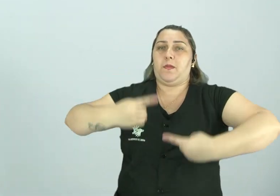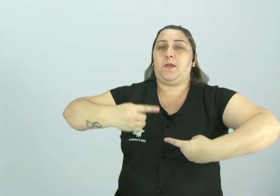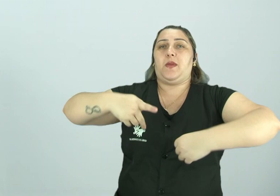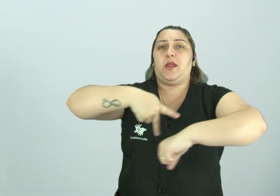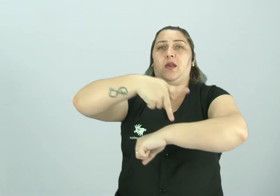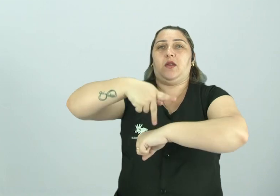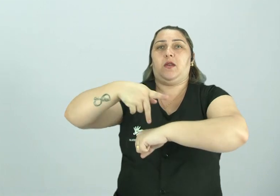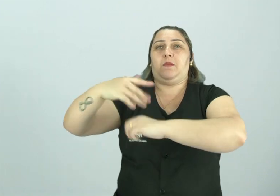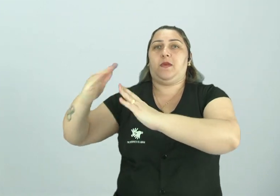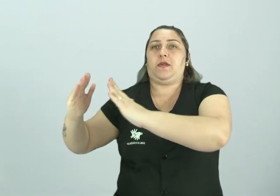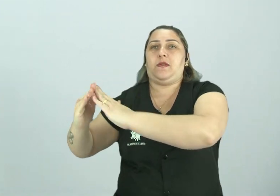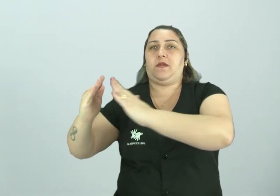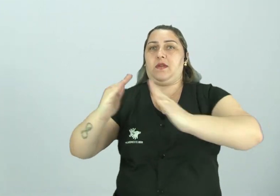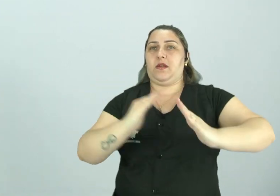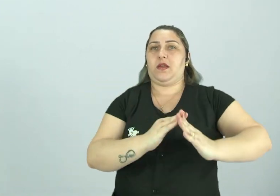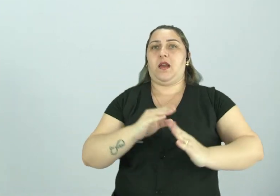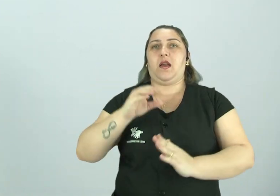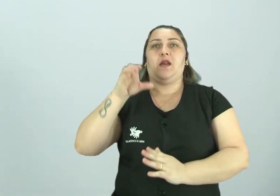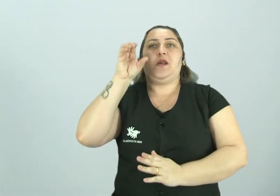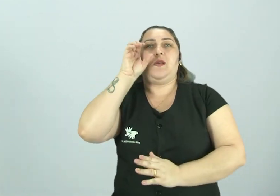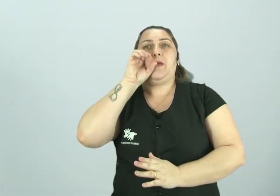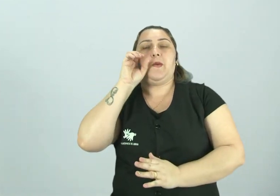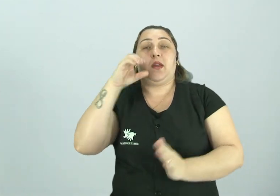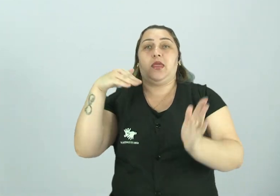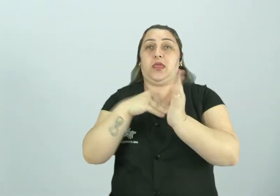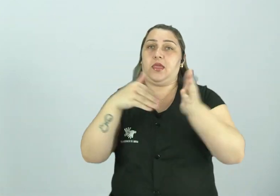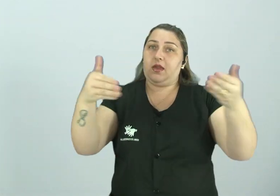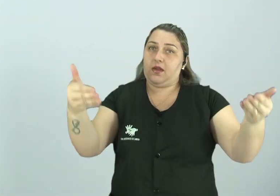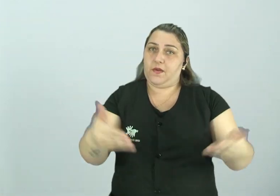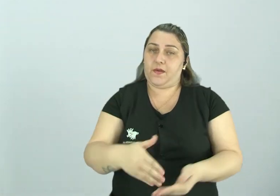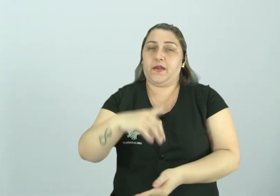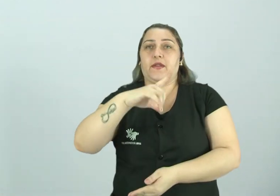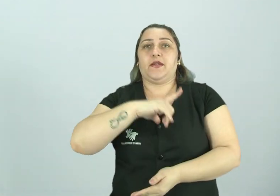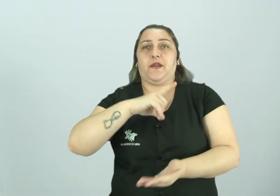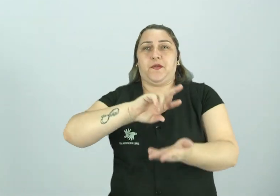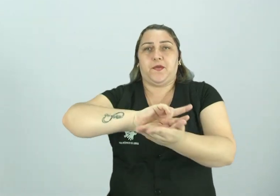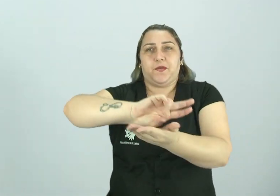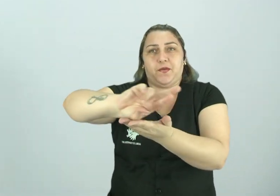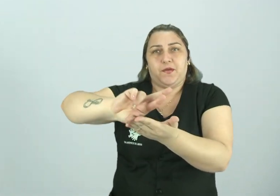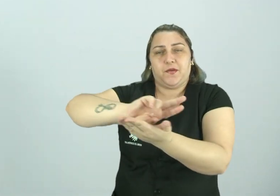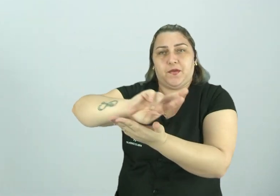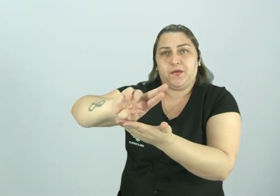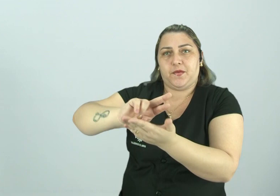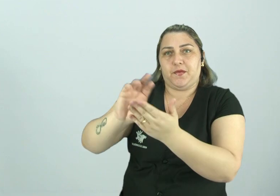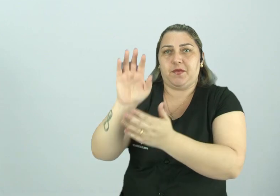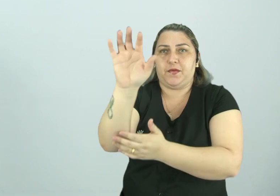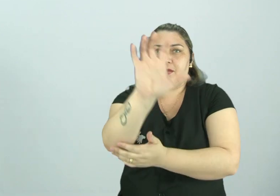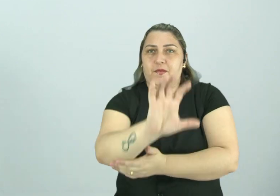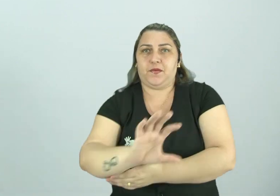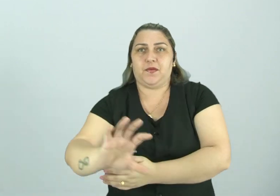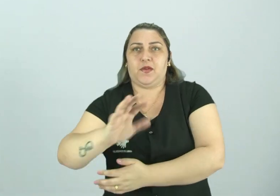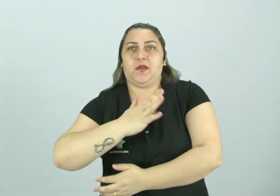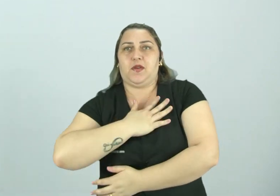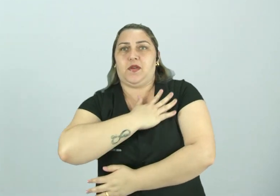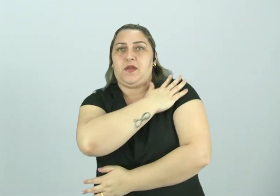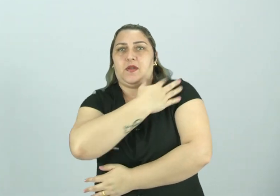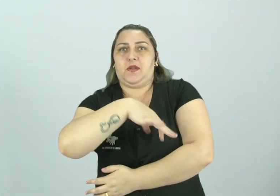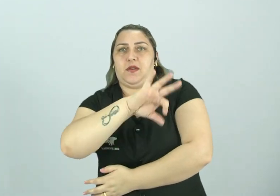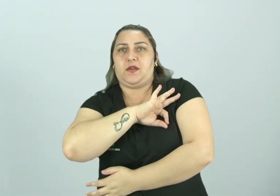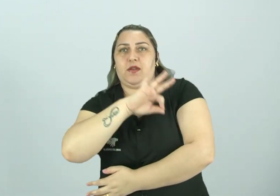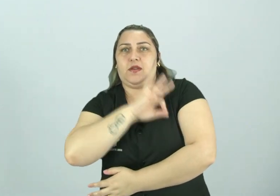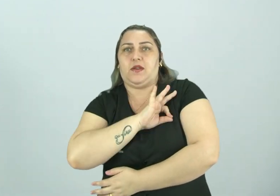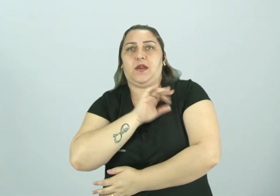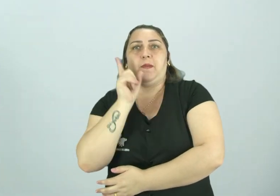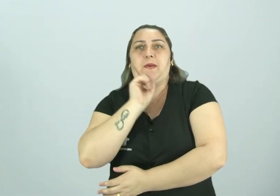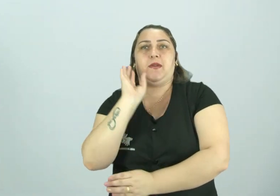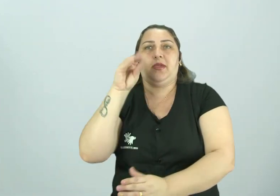Então a Colômbia, até os dias atuais, inclusive, tem várias regiões militares americanas